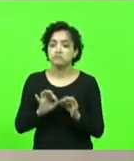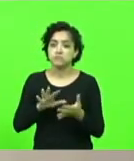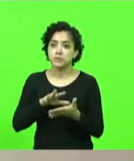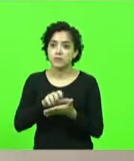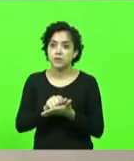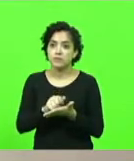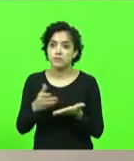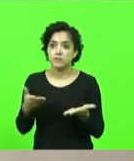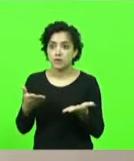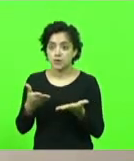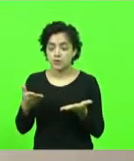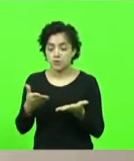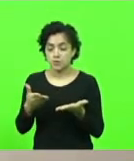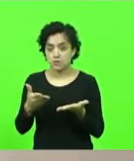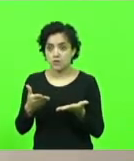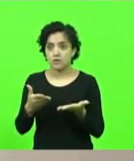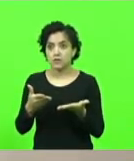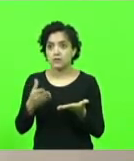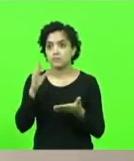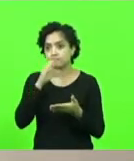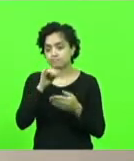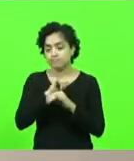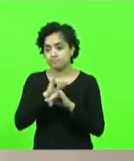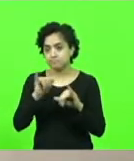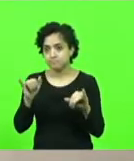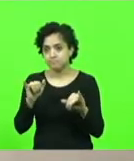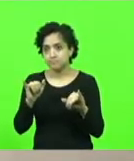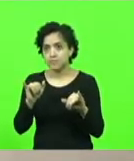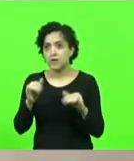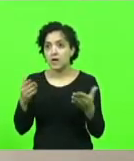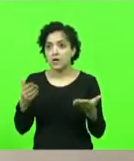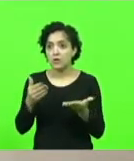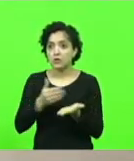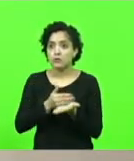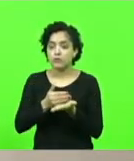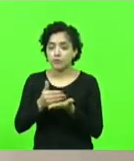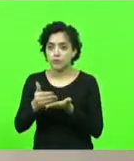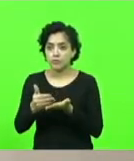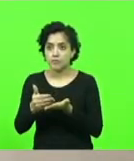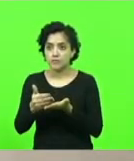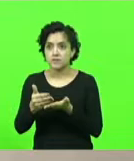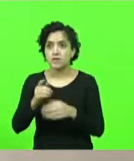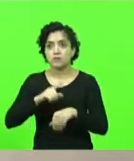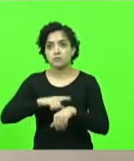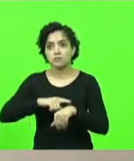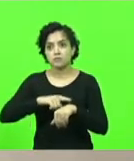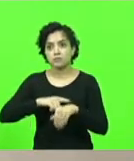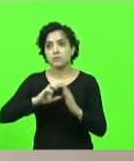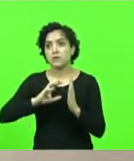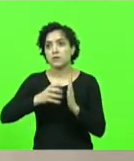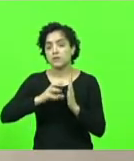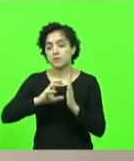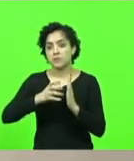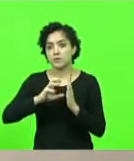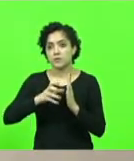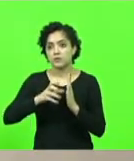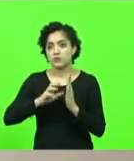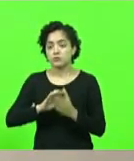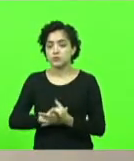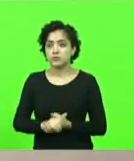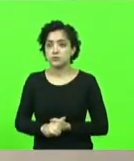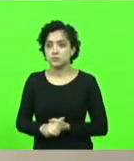inscritos em Breves comunicações passo a horário destinado aos partidos